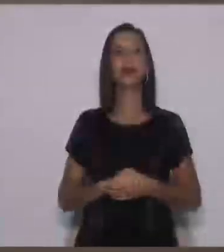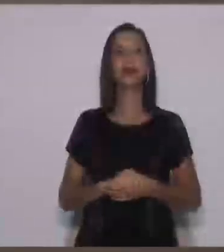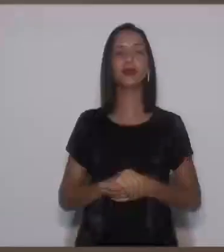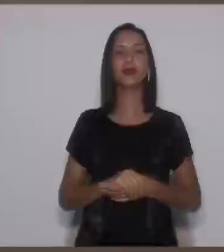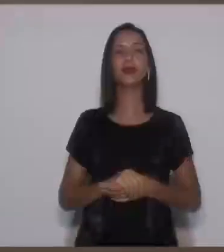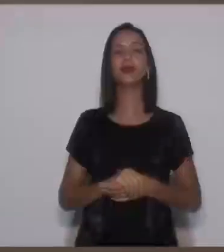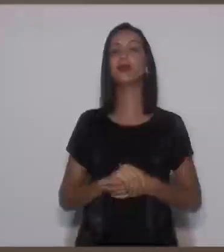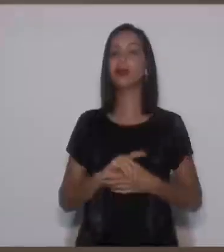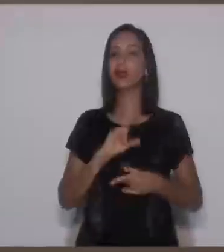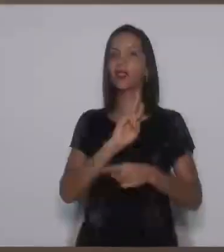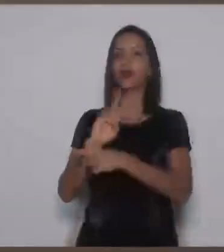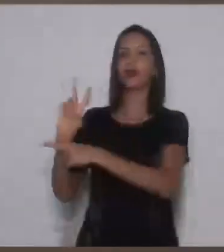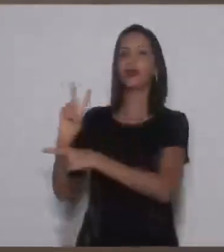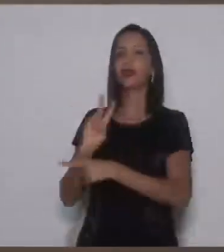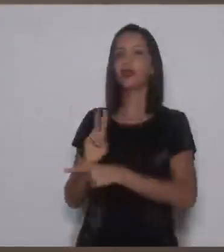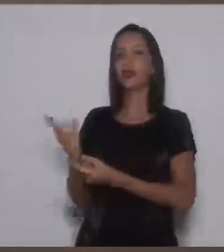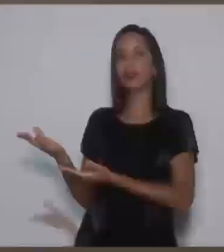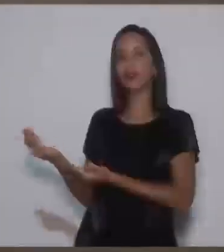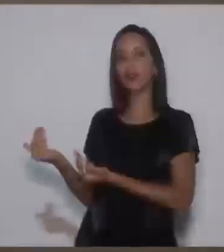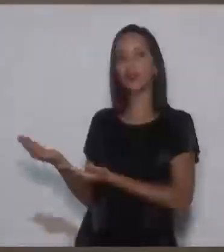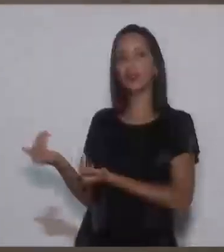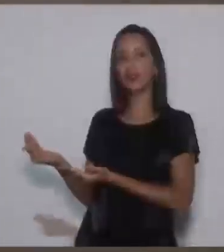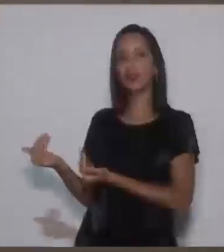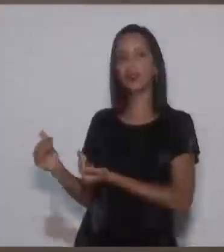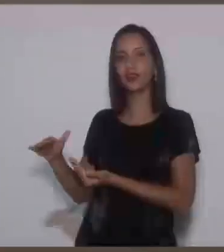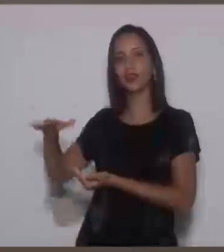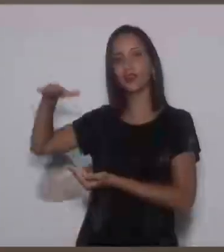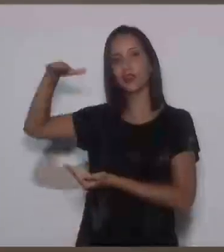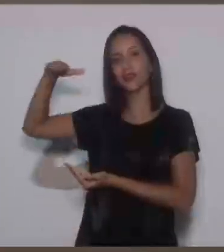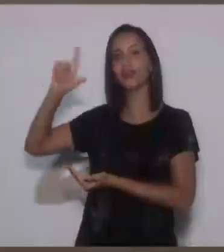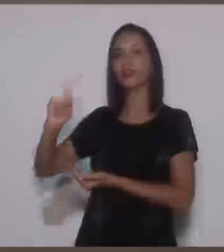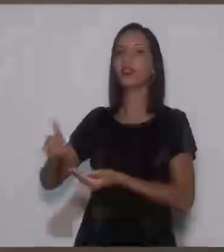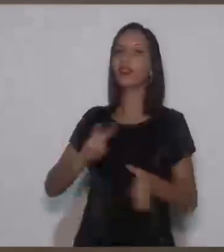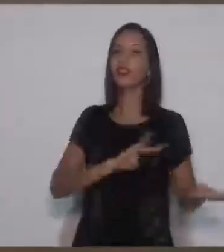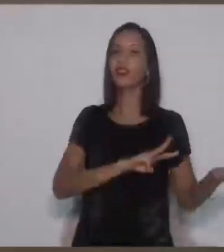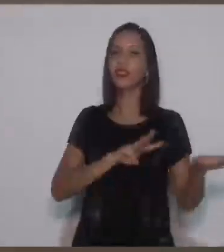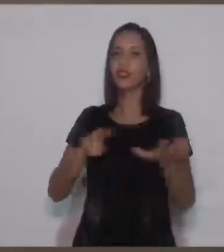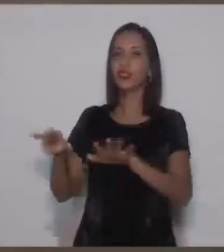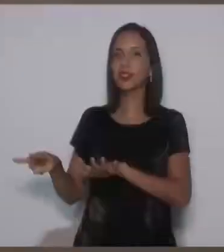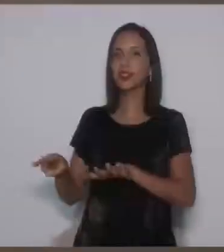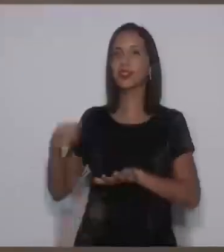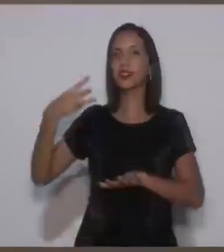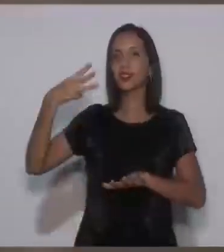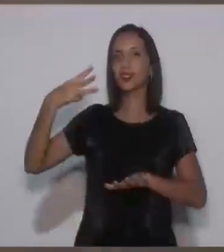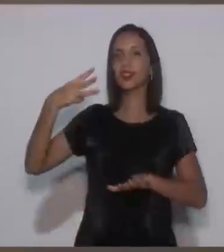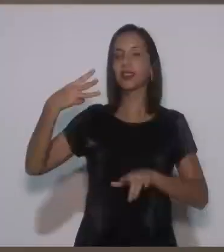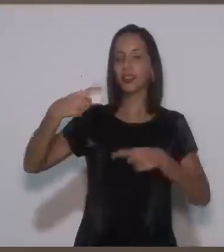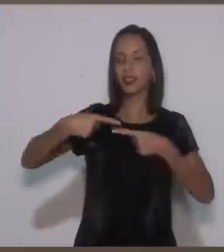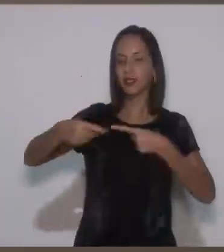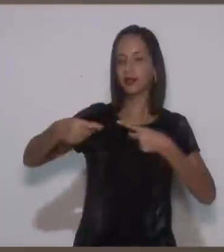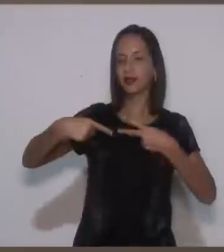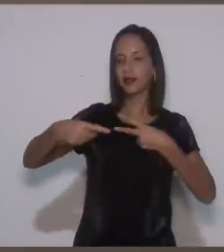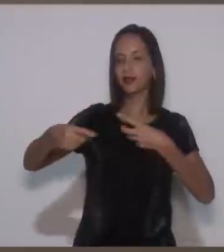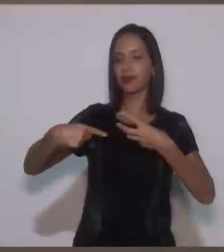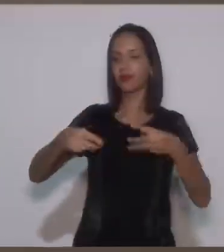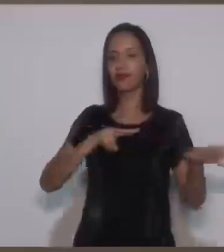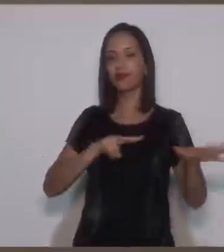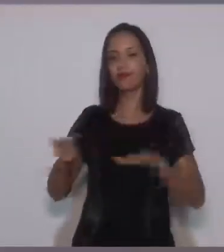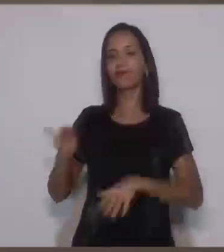do cuidado com a juventude. Então, venho falando já há 3 semanas, e que triste, né, se a gente fizer